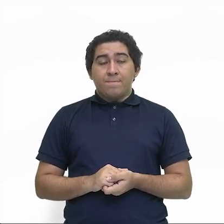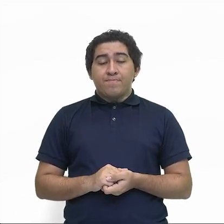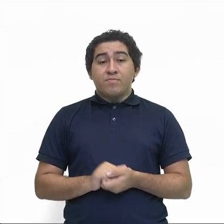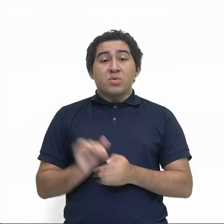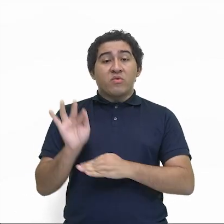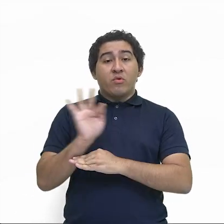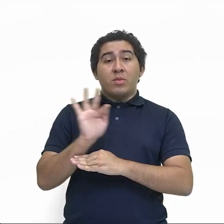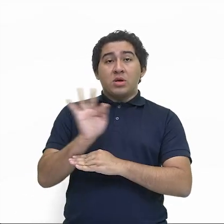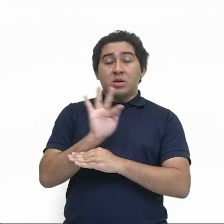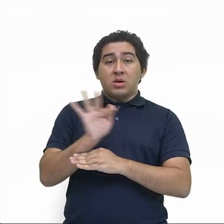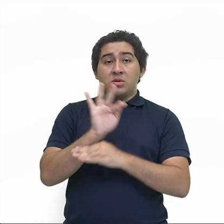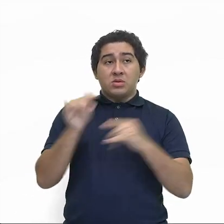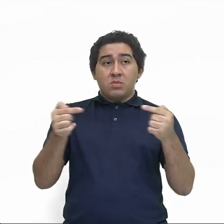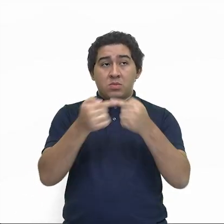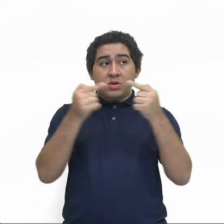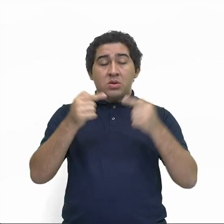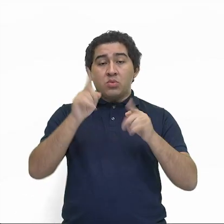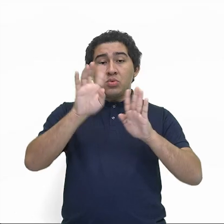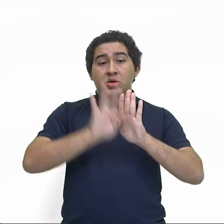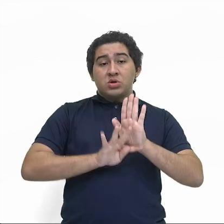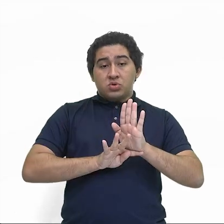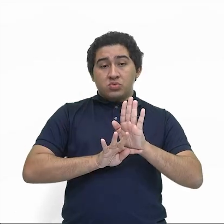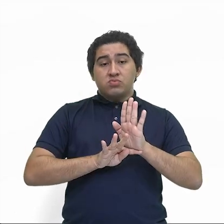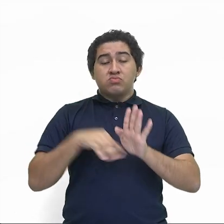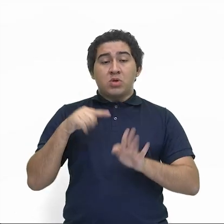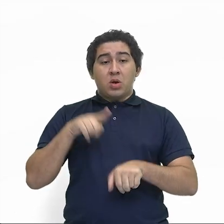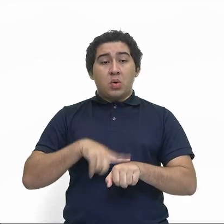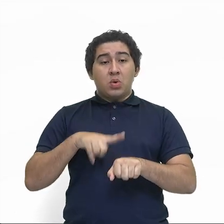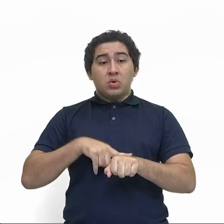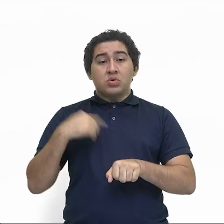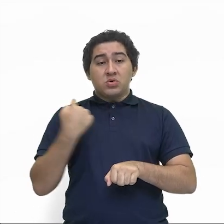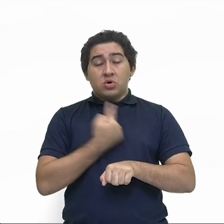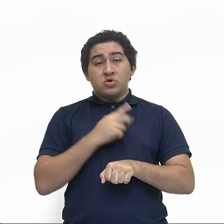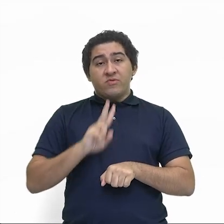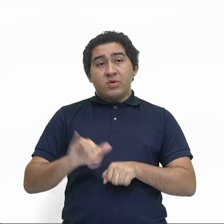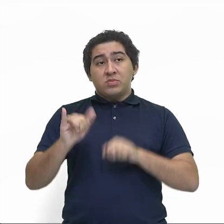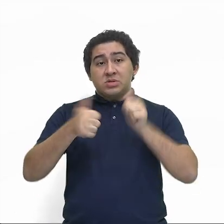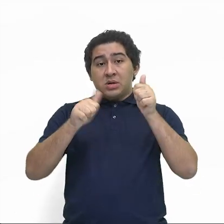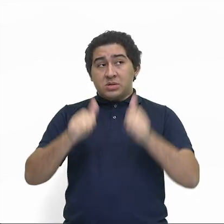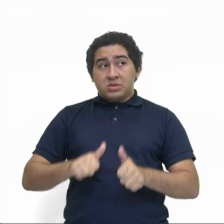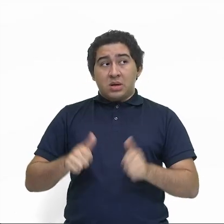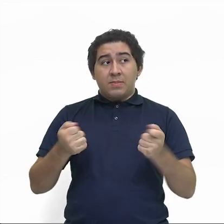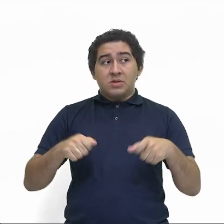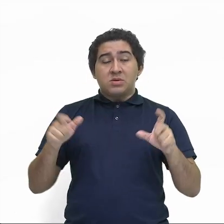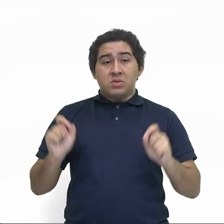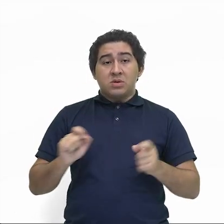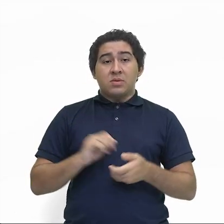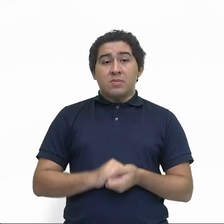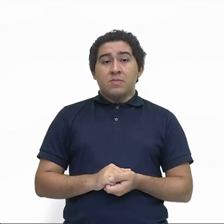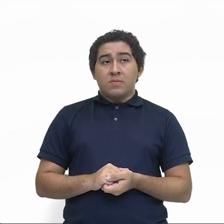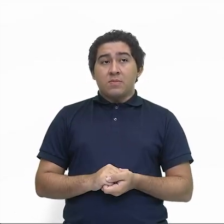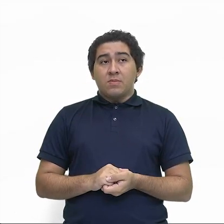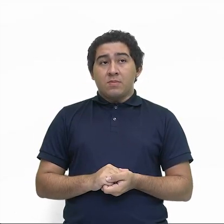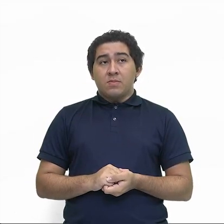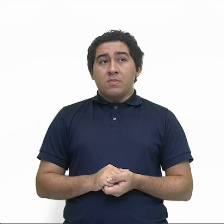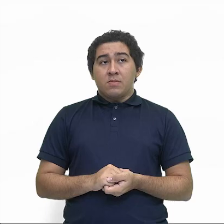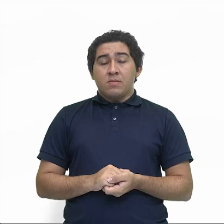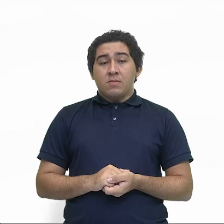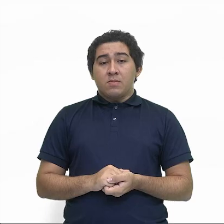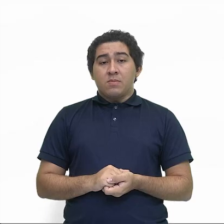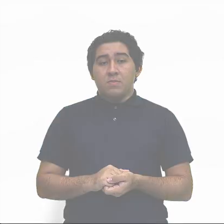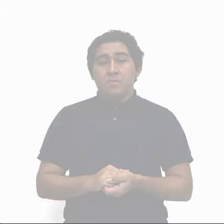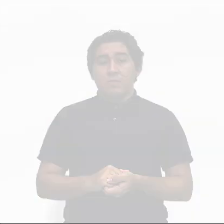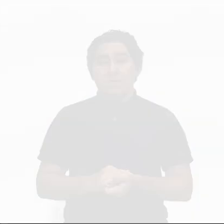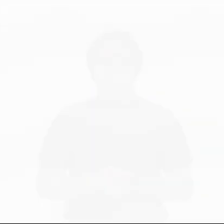Formalidade e precisão. Quando a gente vai analisar, né, nós temos que ver formalidade e